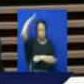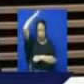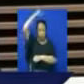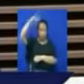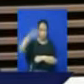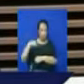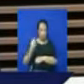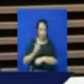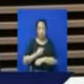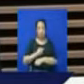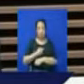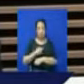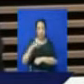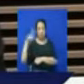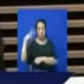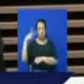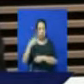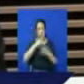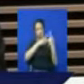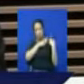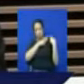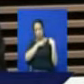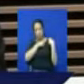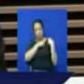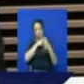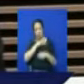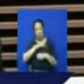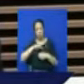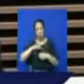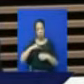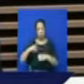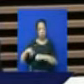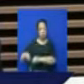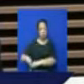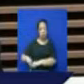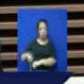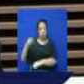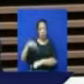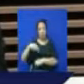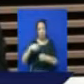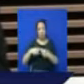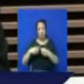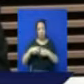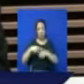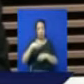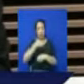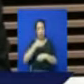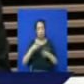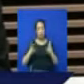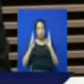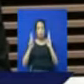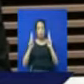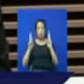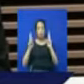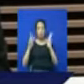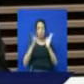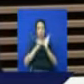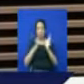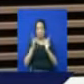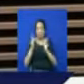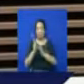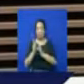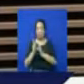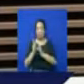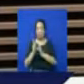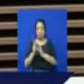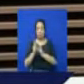grande responsabilidade com o povo sofrido do nosso município. E essa esperança só em Jesus.